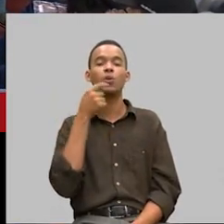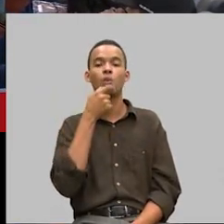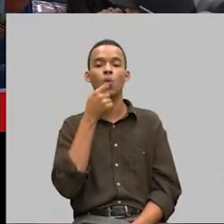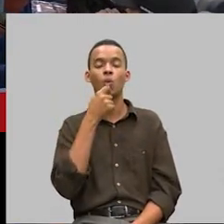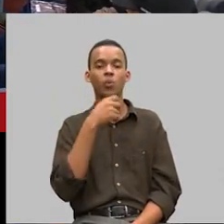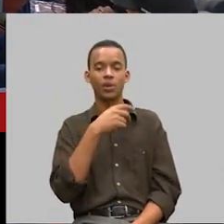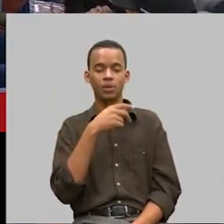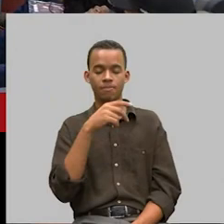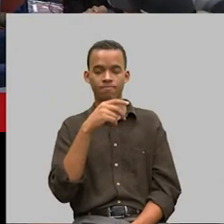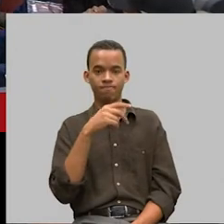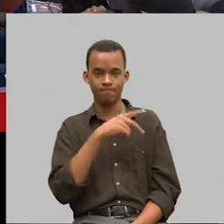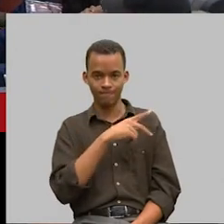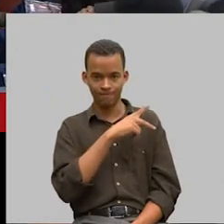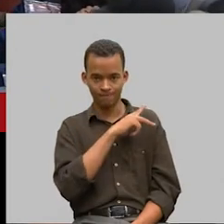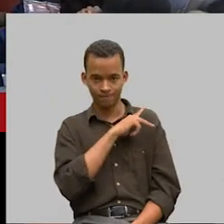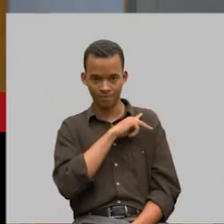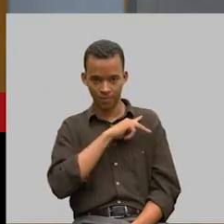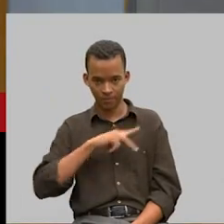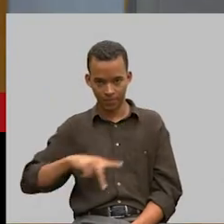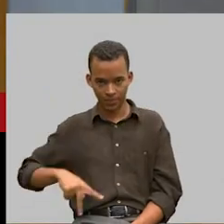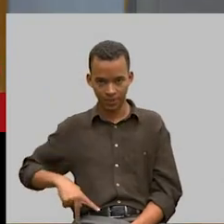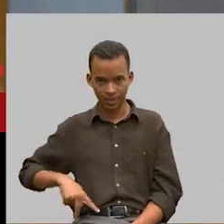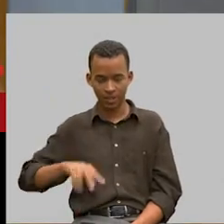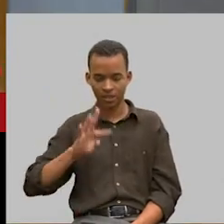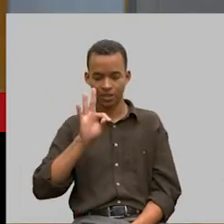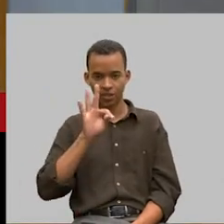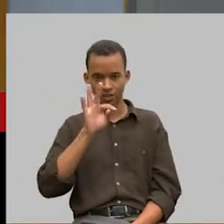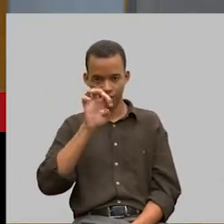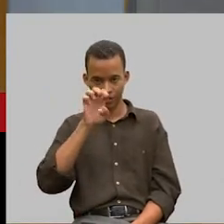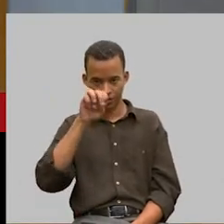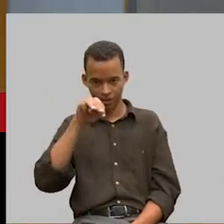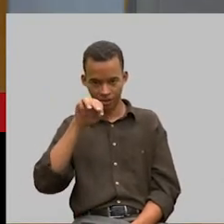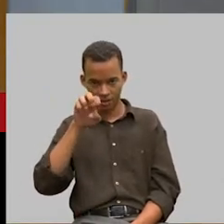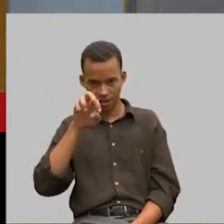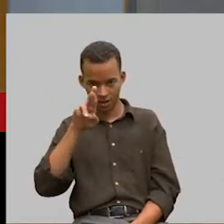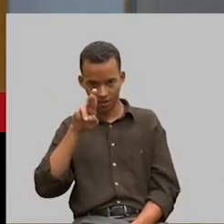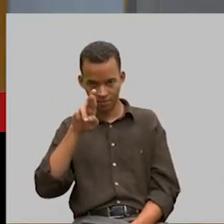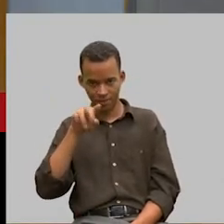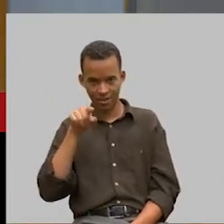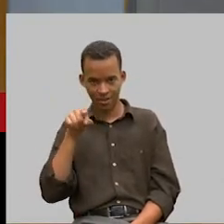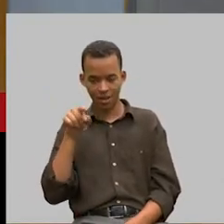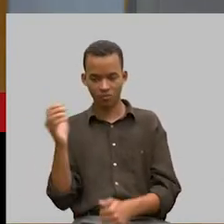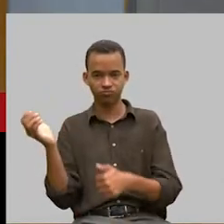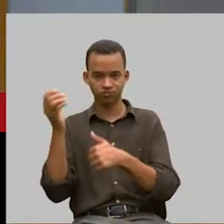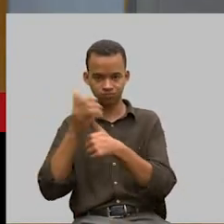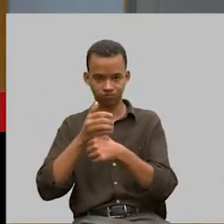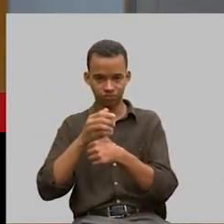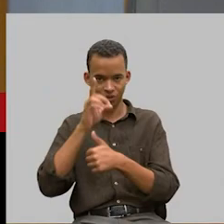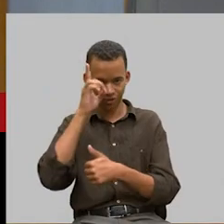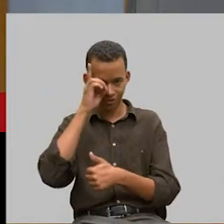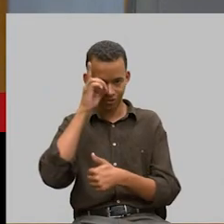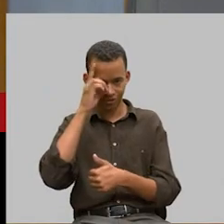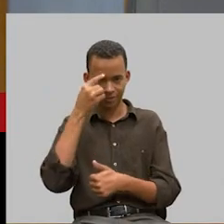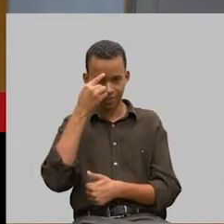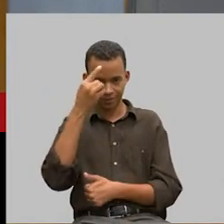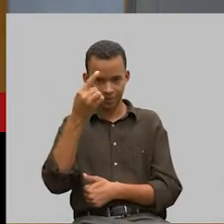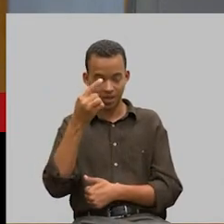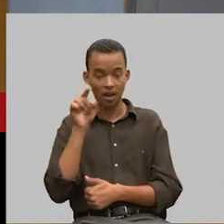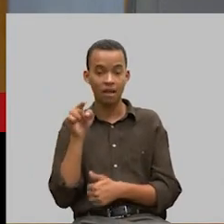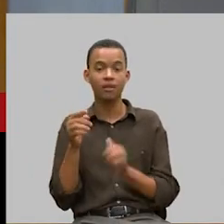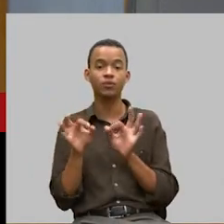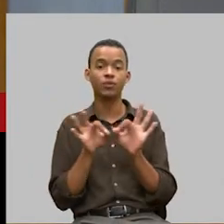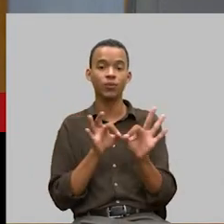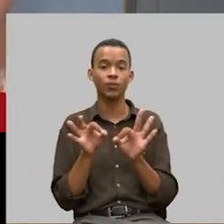depois a presidenta Dilma fez uma legislação para resolver a dívida dos Estados eh e